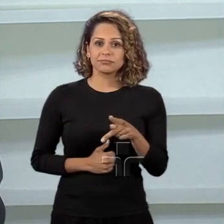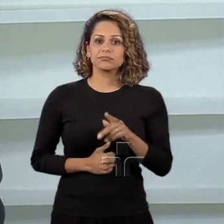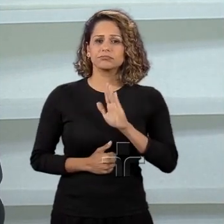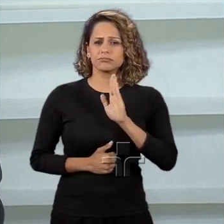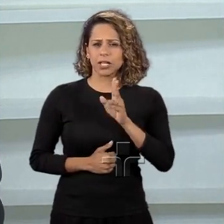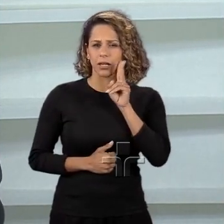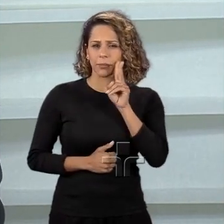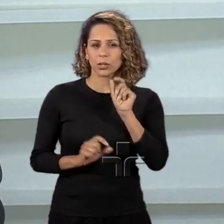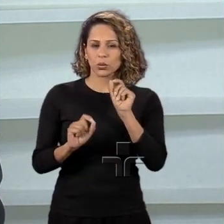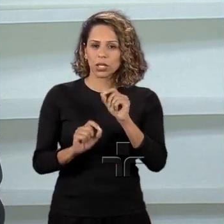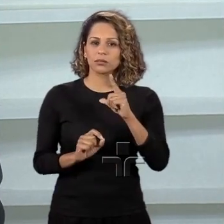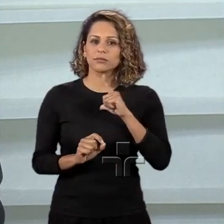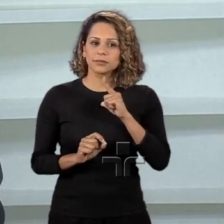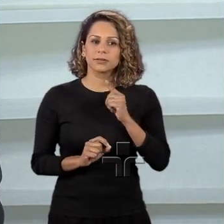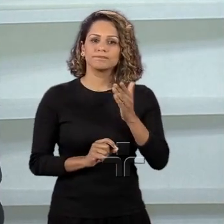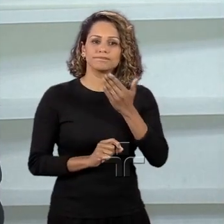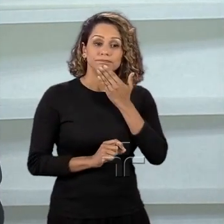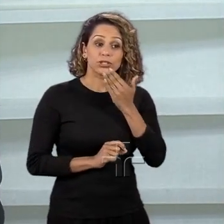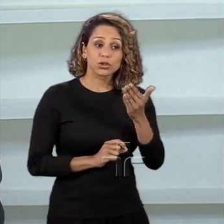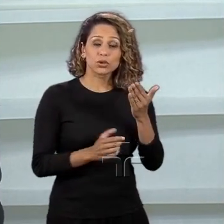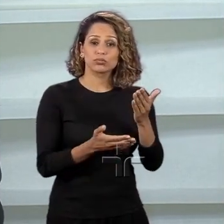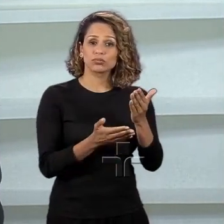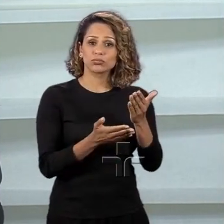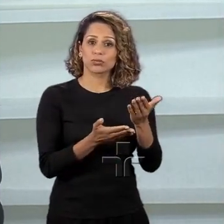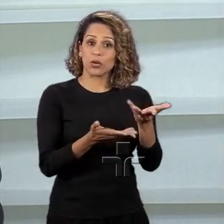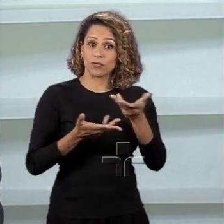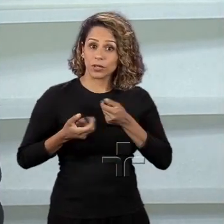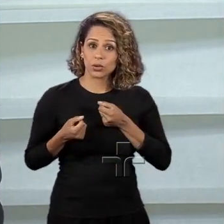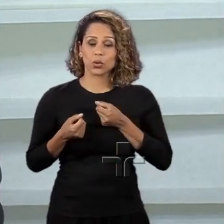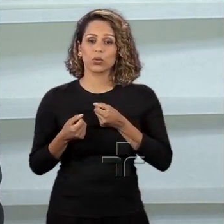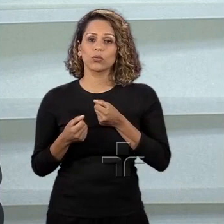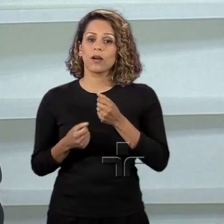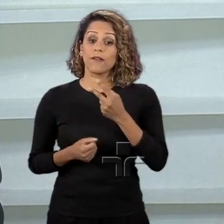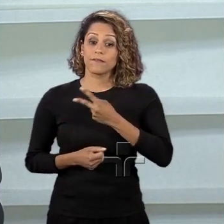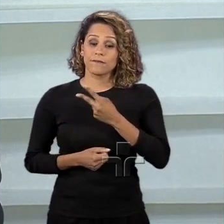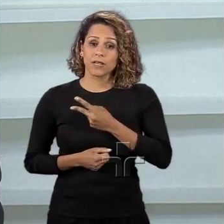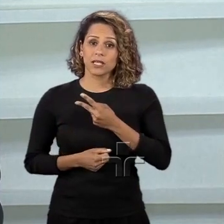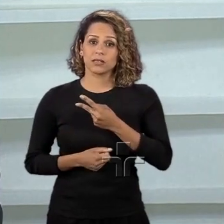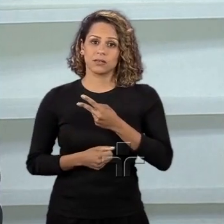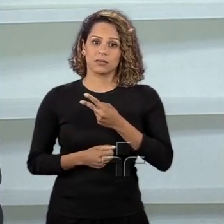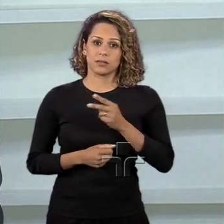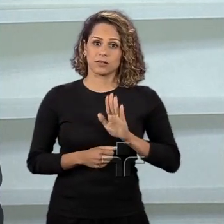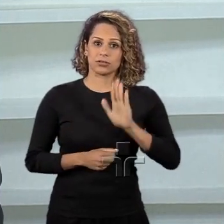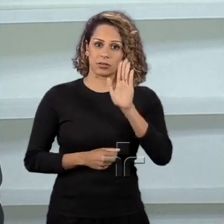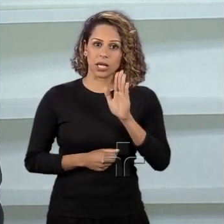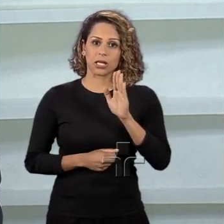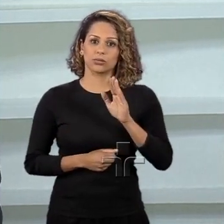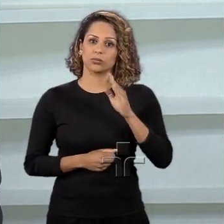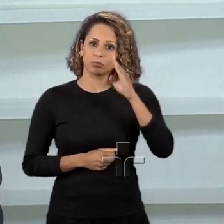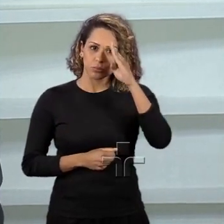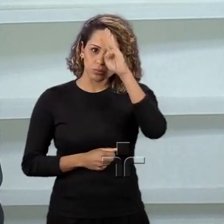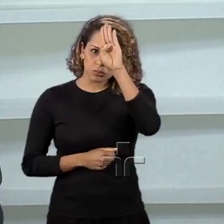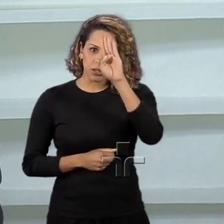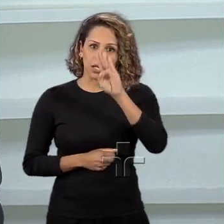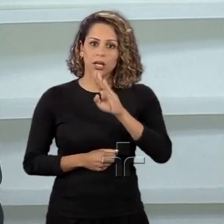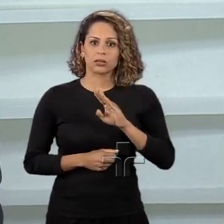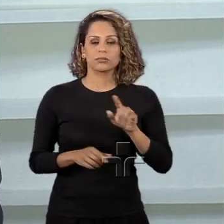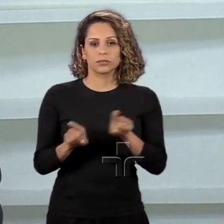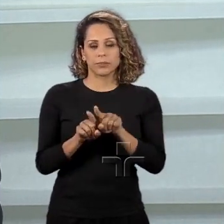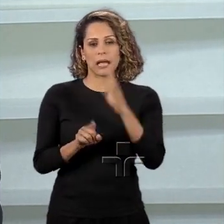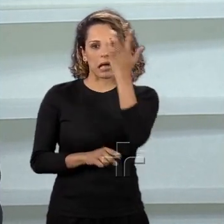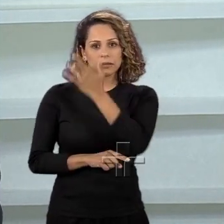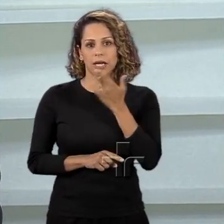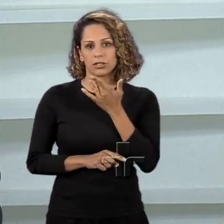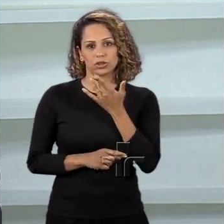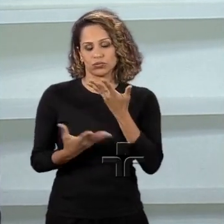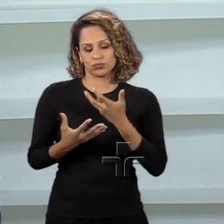insistido, os vices das chapas Jair Bolsonaro e Fernando Haddad preferiram não vir. A